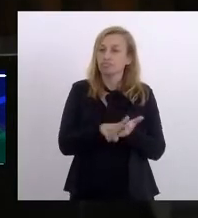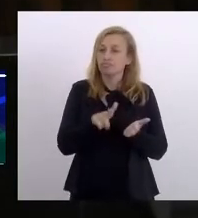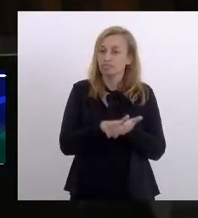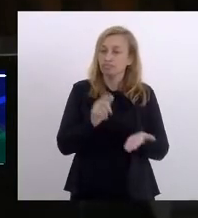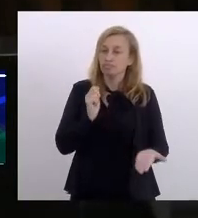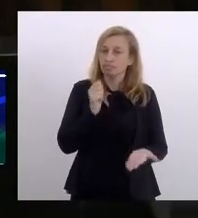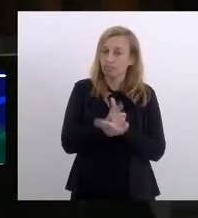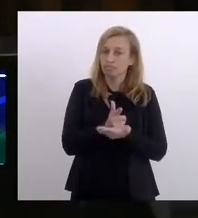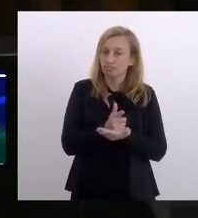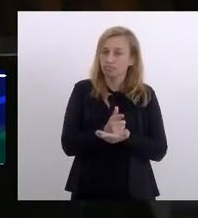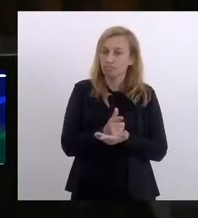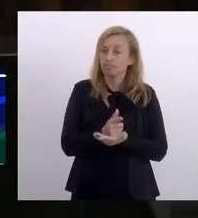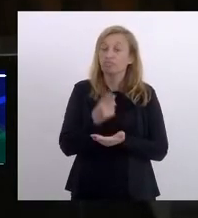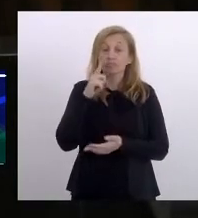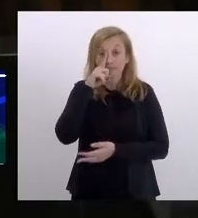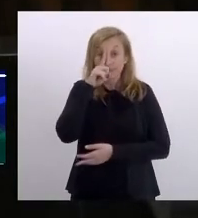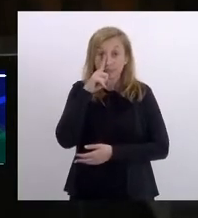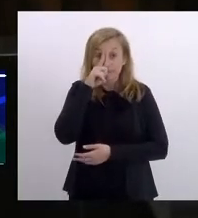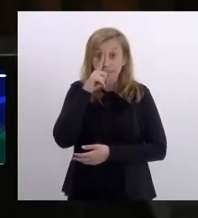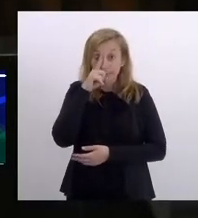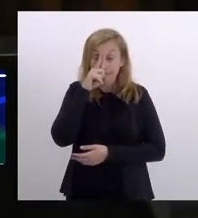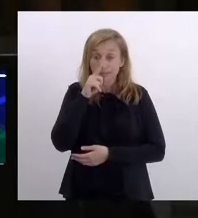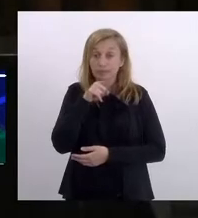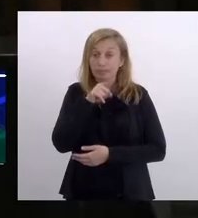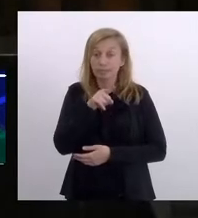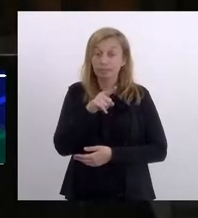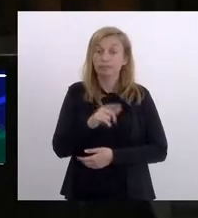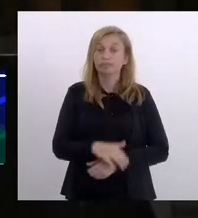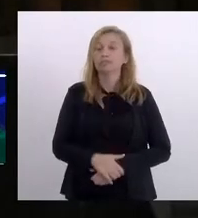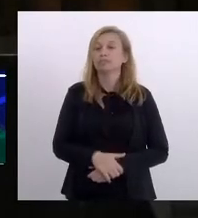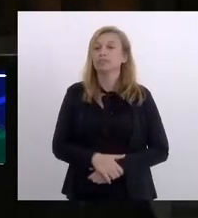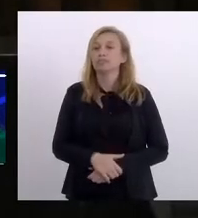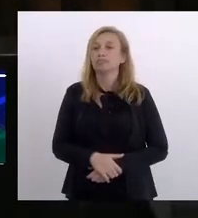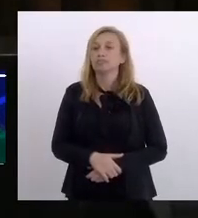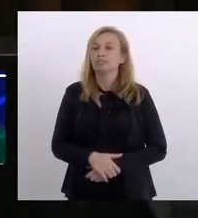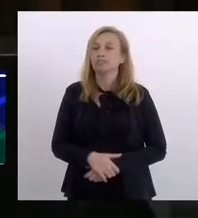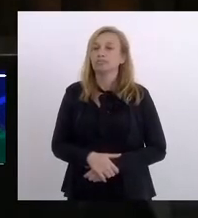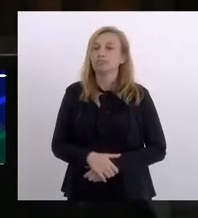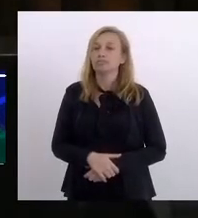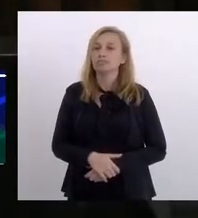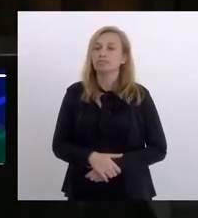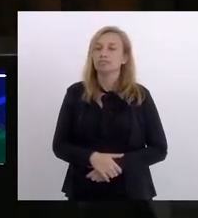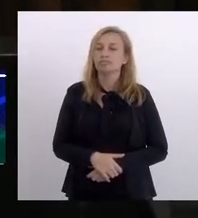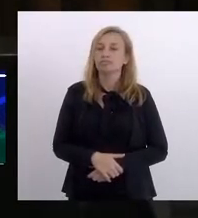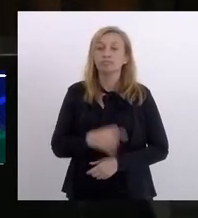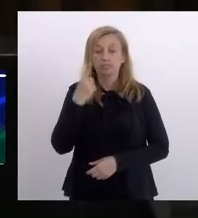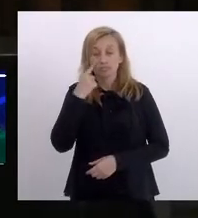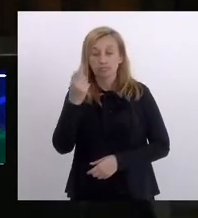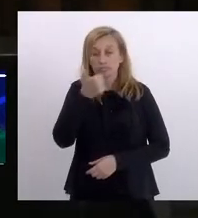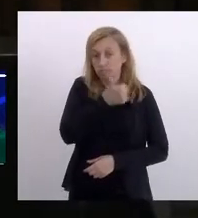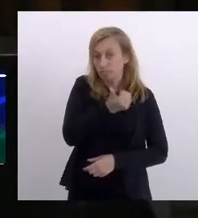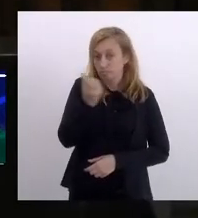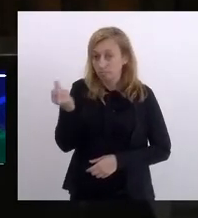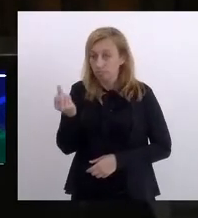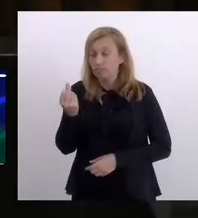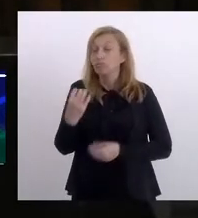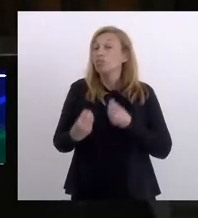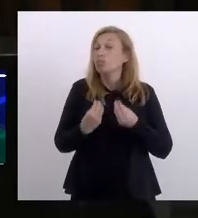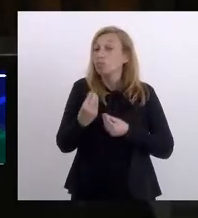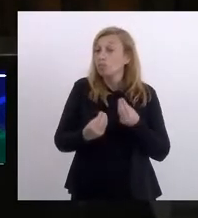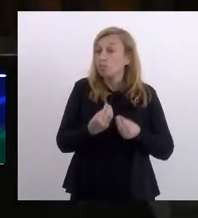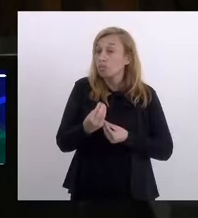pagamento e o risco de isso nos levar a um cenário como que vivenciamos em 2016, como que